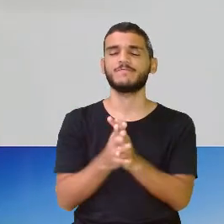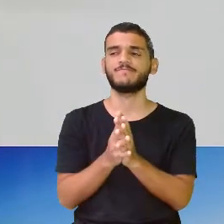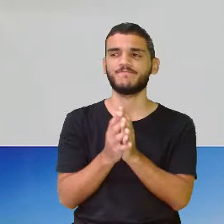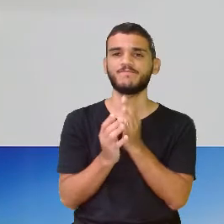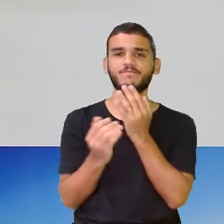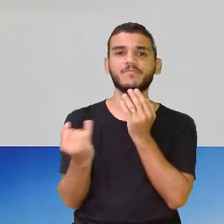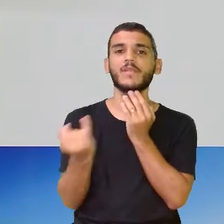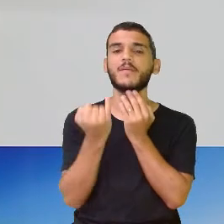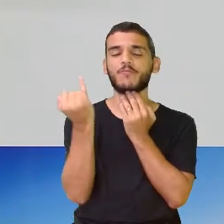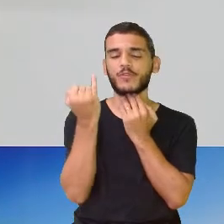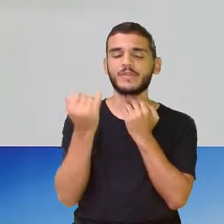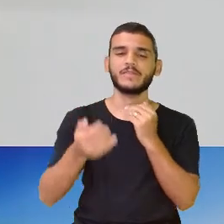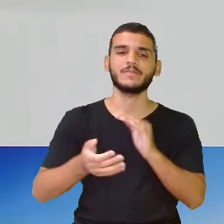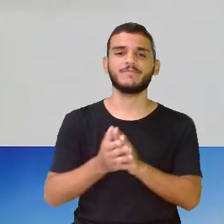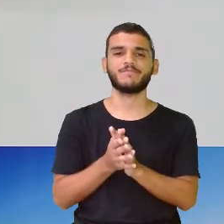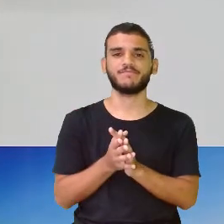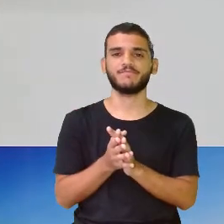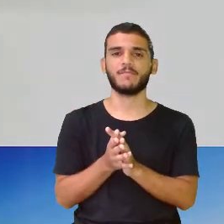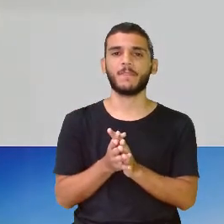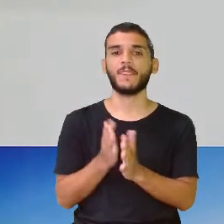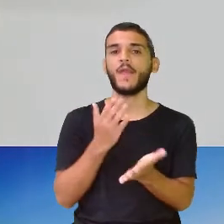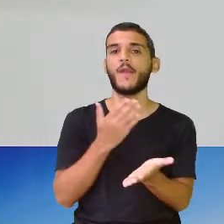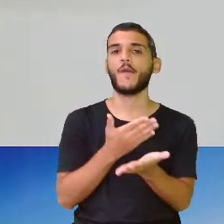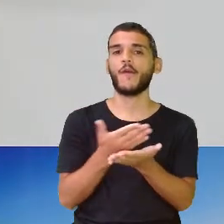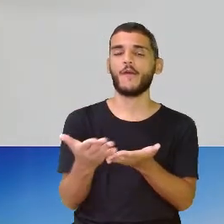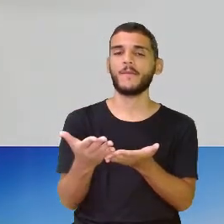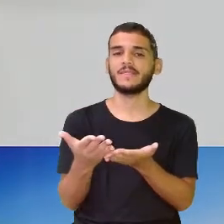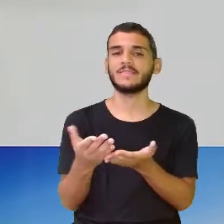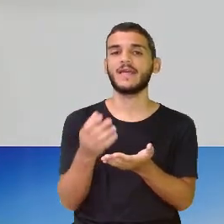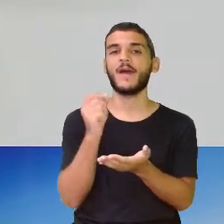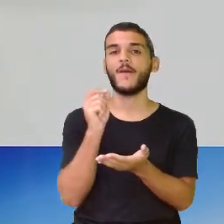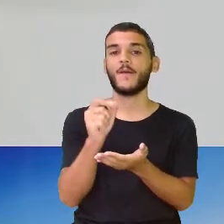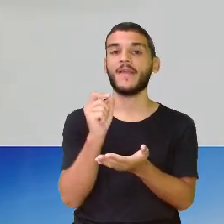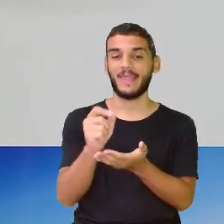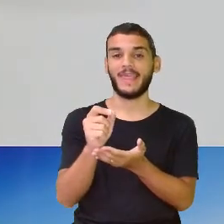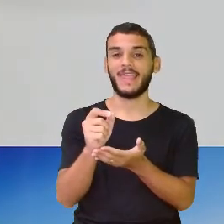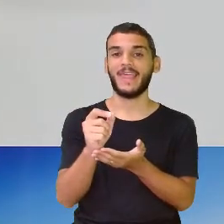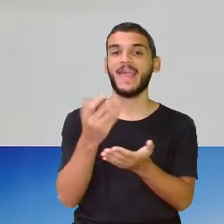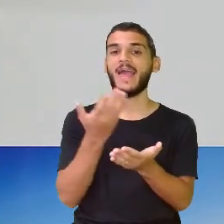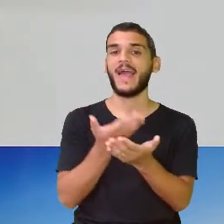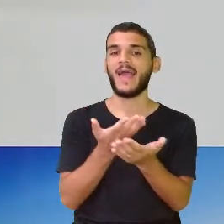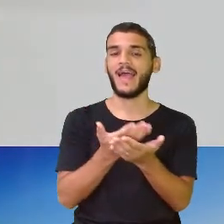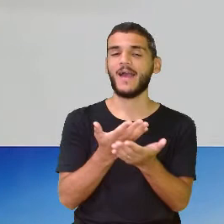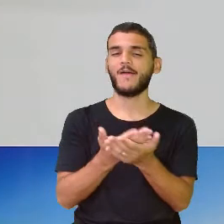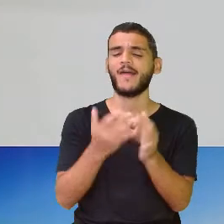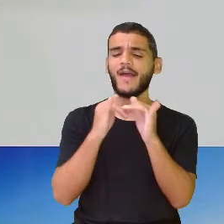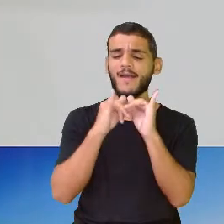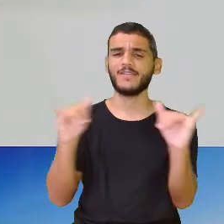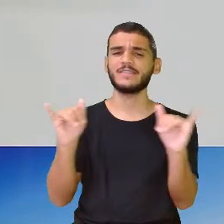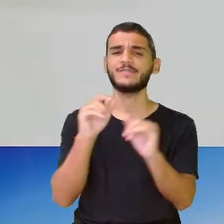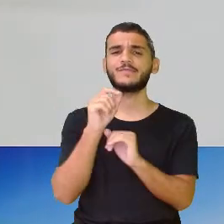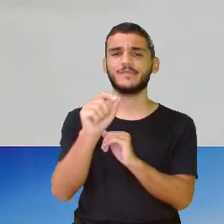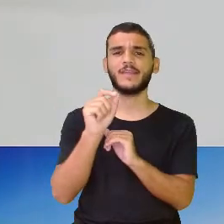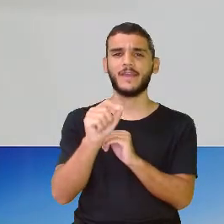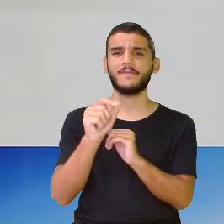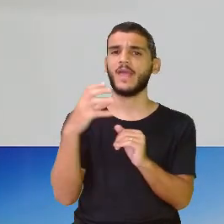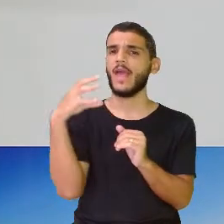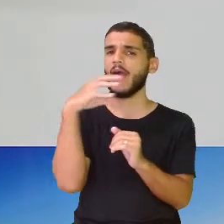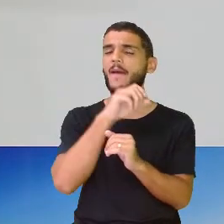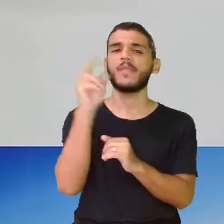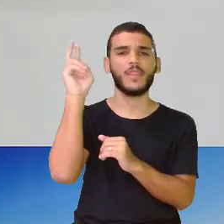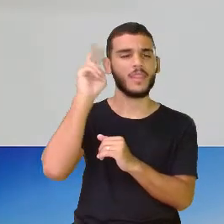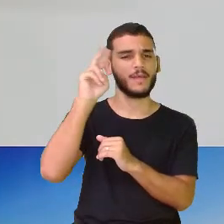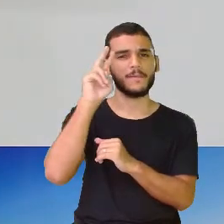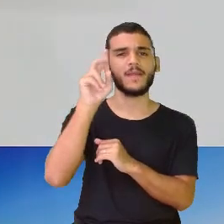Bem, vamos lá, né? Vamos iniciar a aula falando, como sempre, dos nossos recados. E, de uma forma bem rápida,